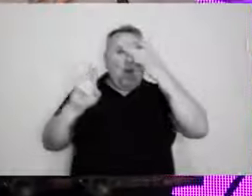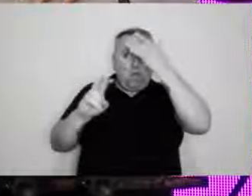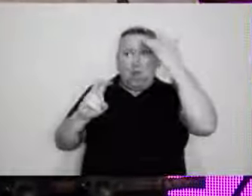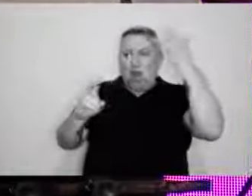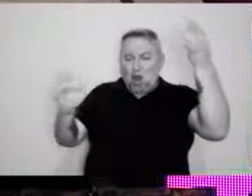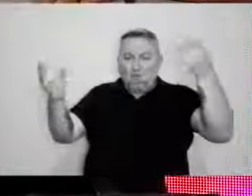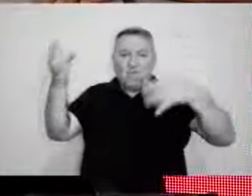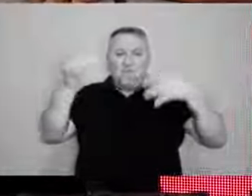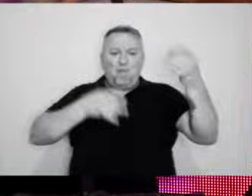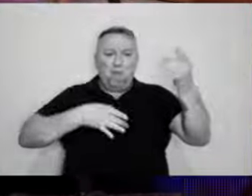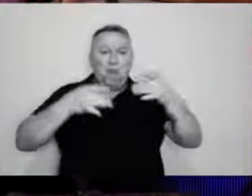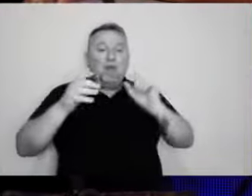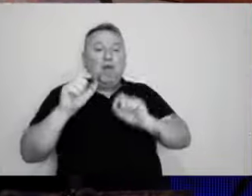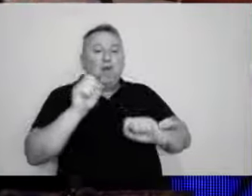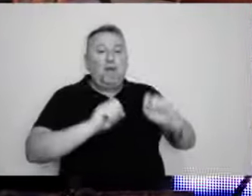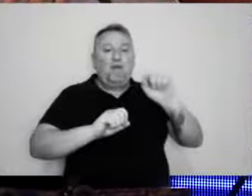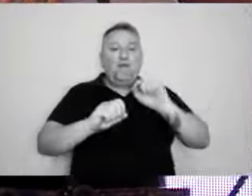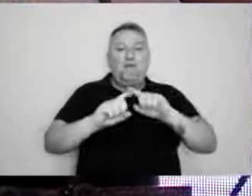E o quê? E o quê?